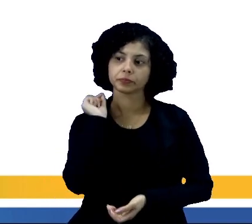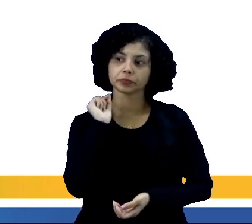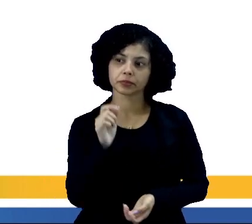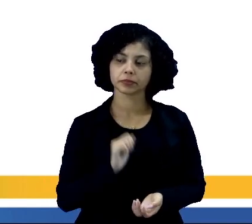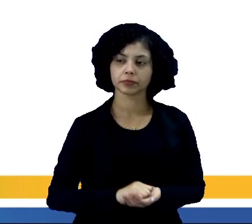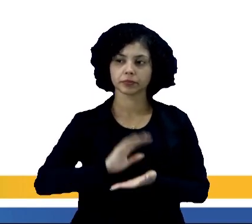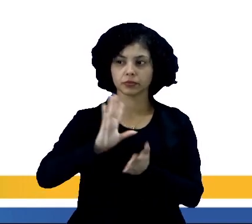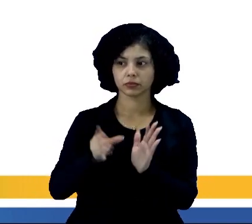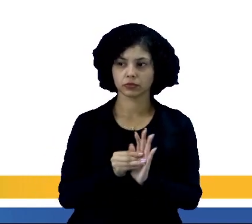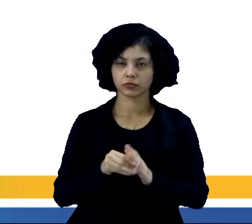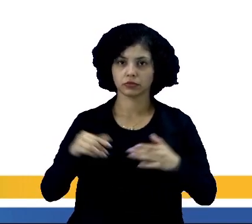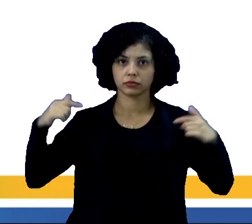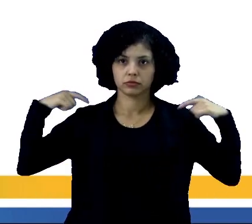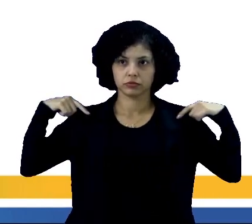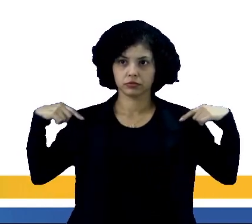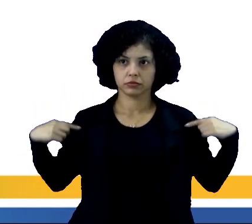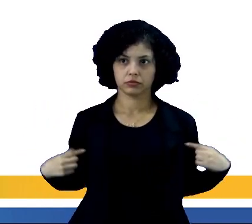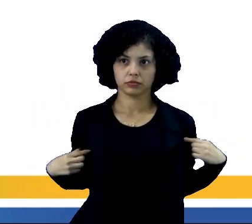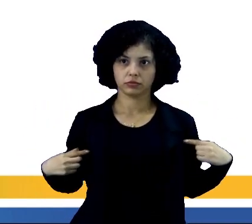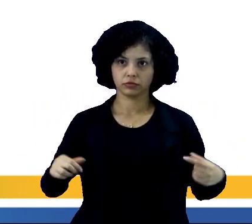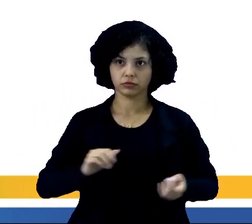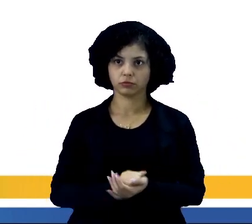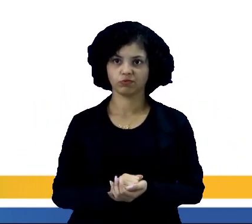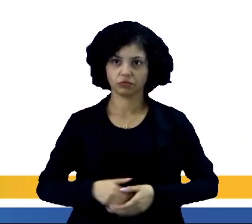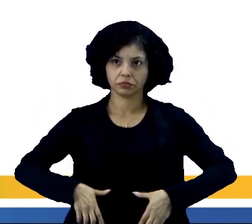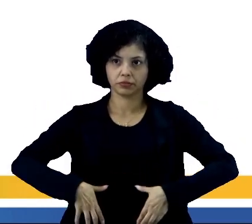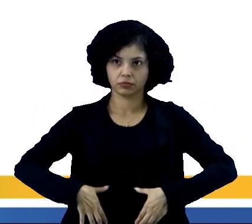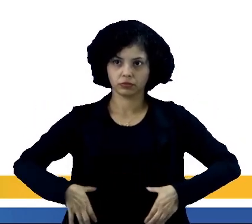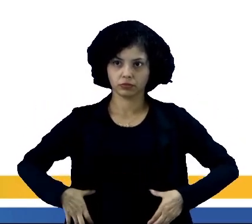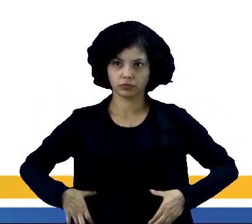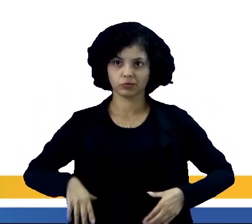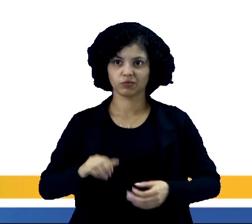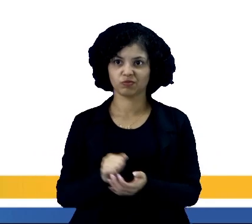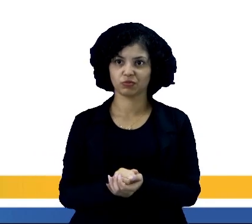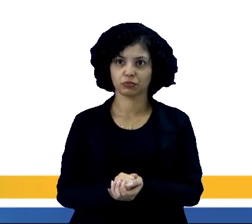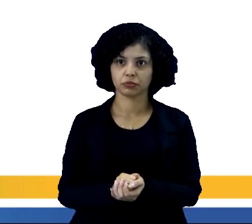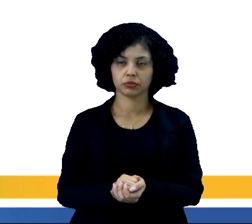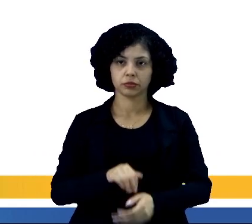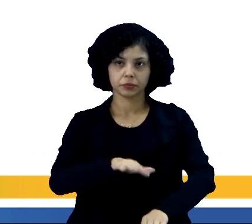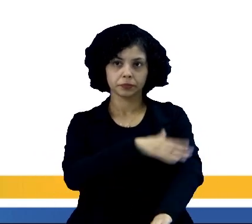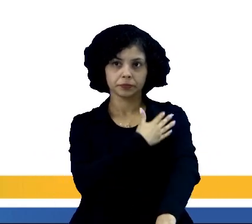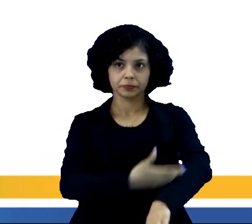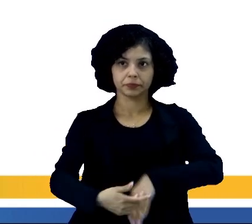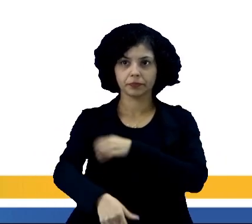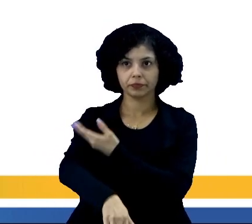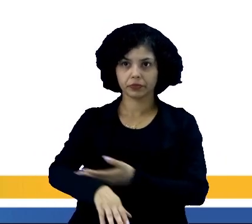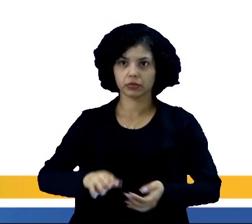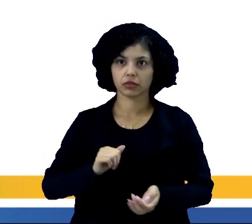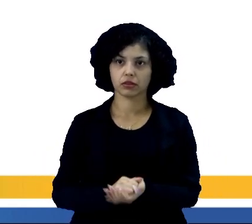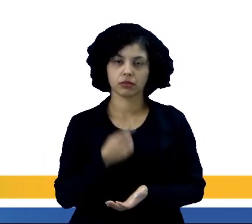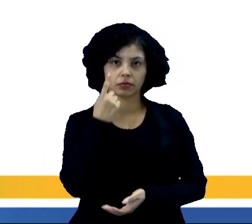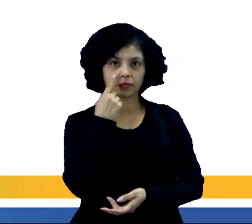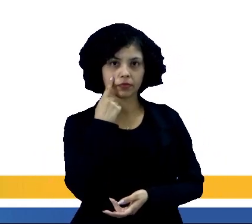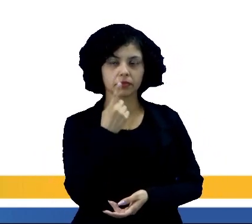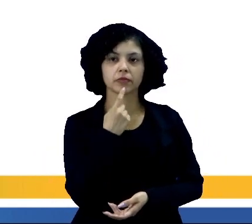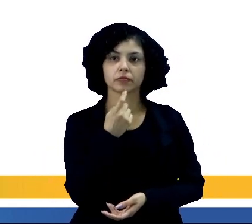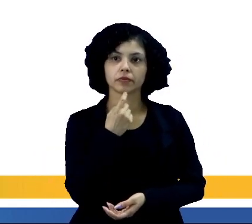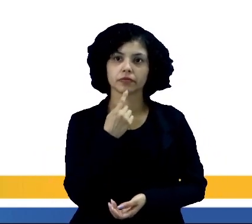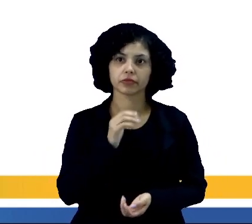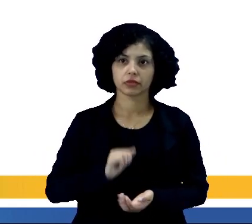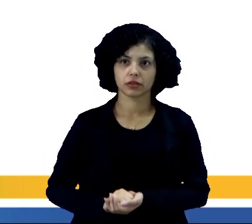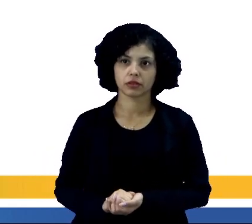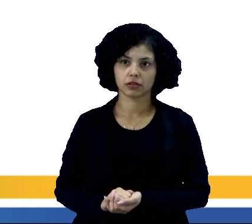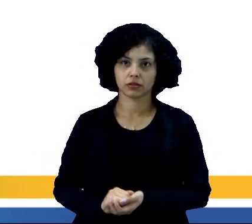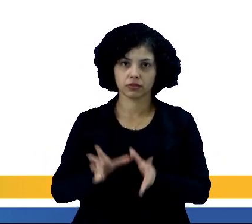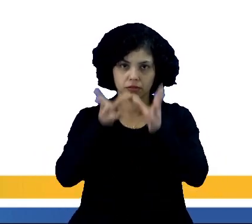que é composto pela cintura escapular, cintura pélvica e os membros. Então, observem a região em vermelho, deem uma